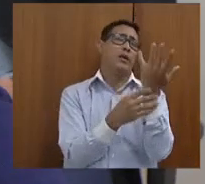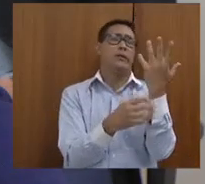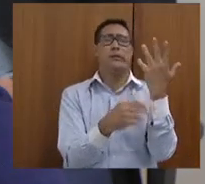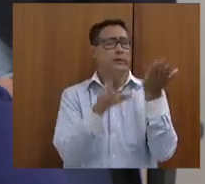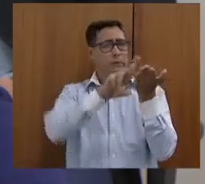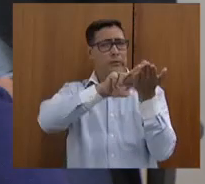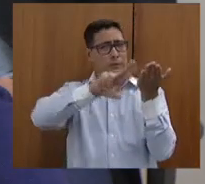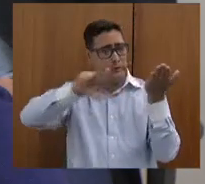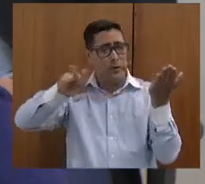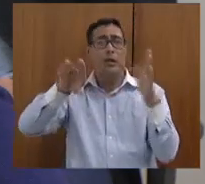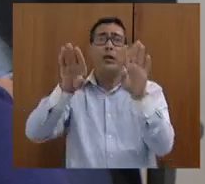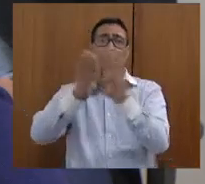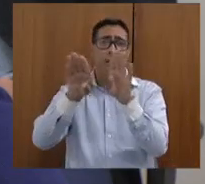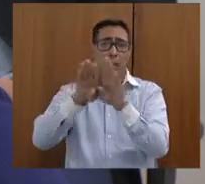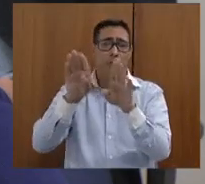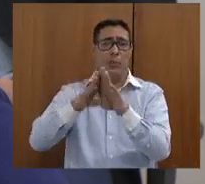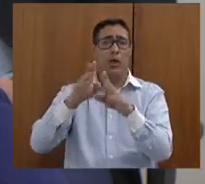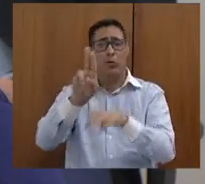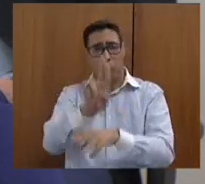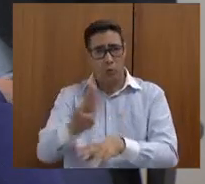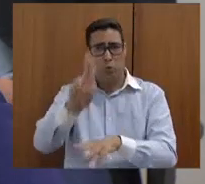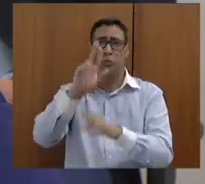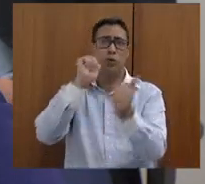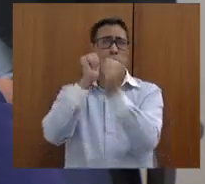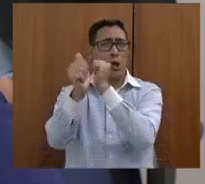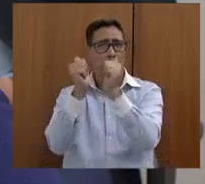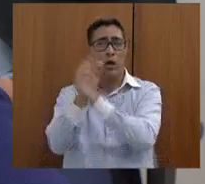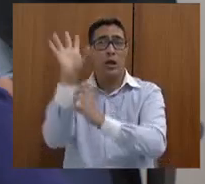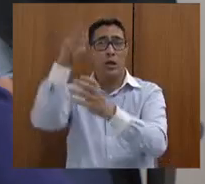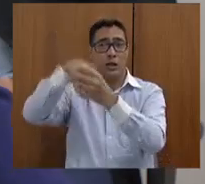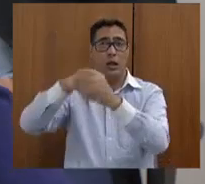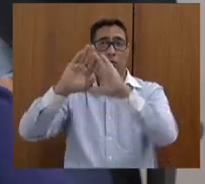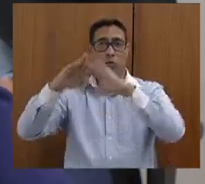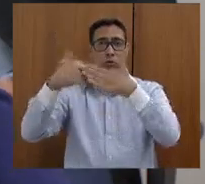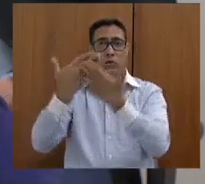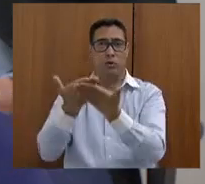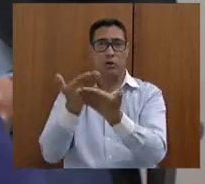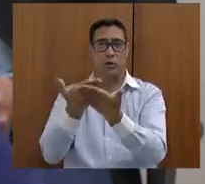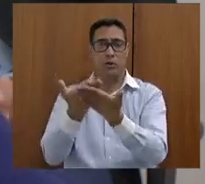sido feito fomentando a prática de esporte nas nossas escolas